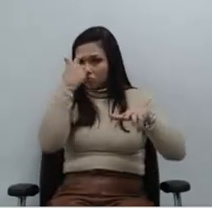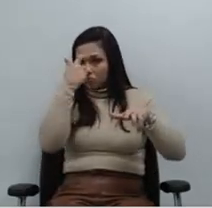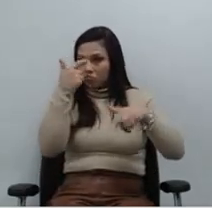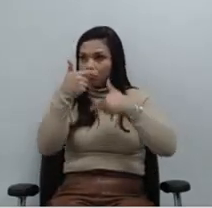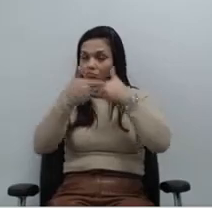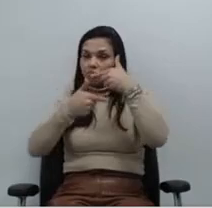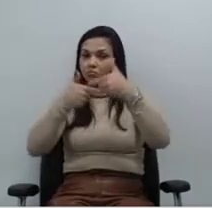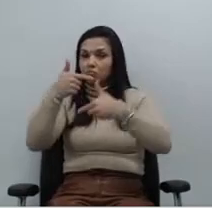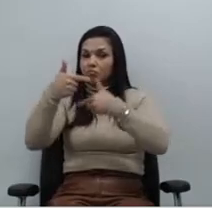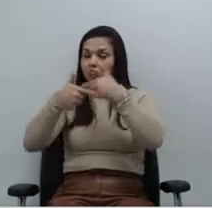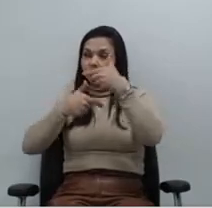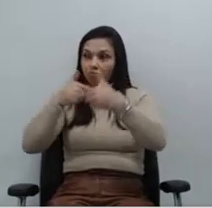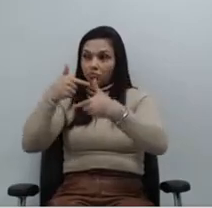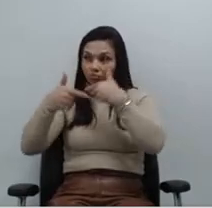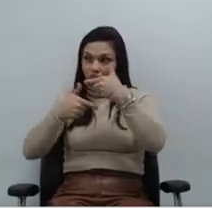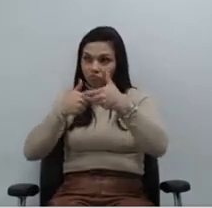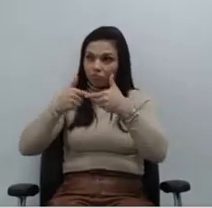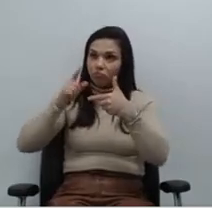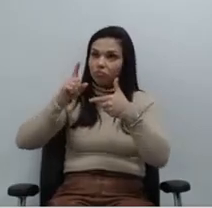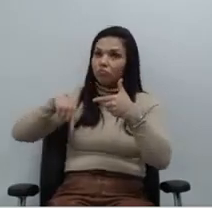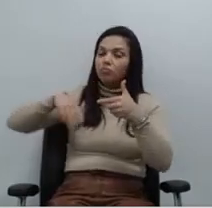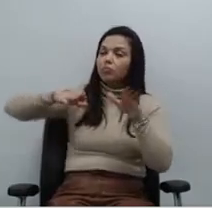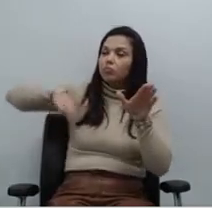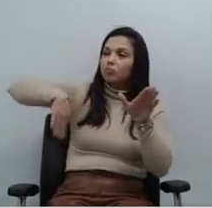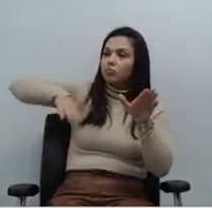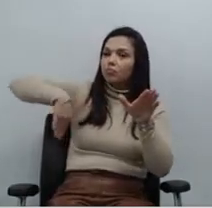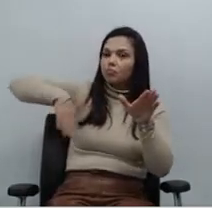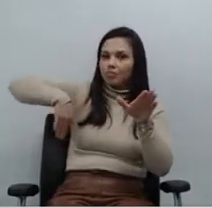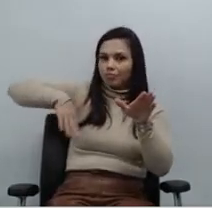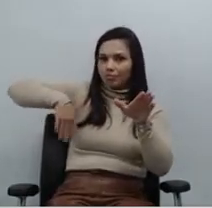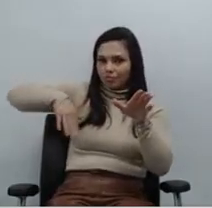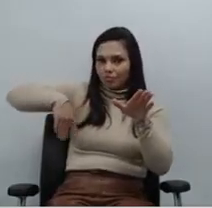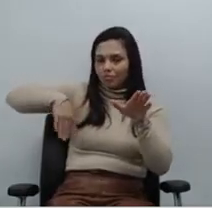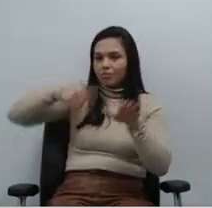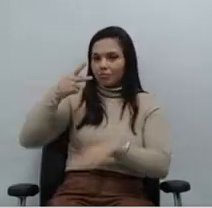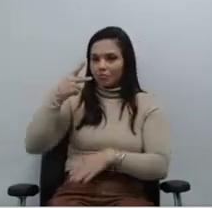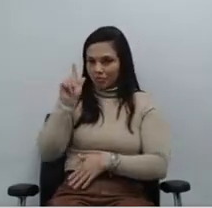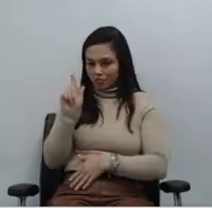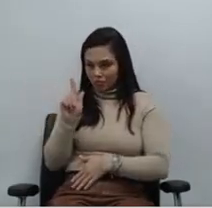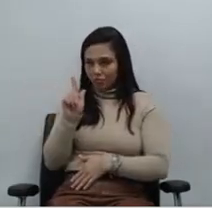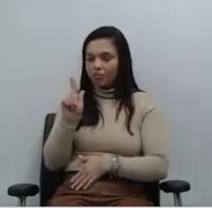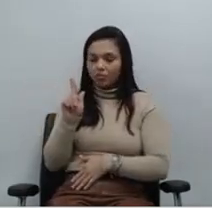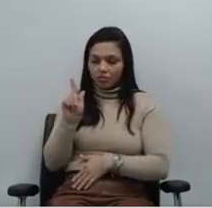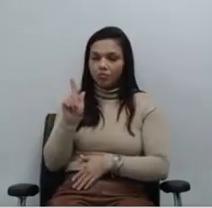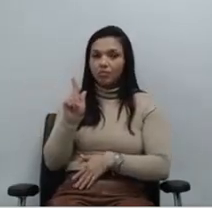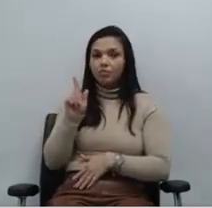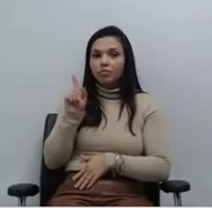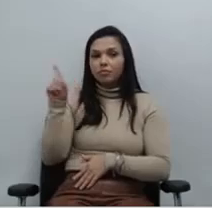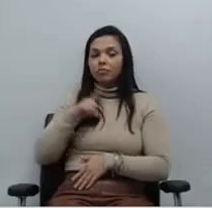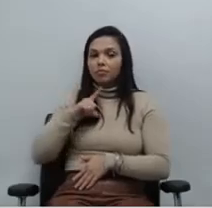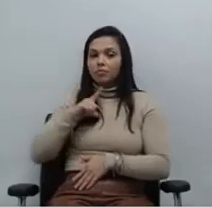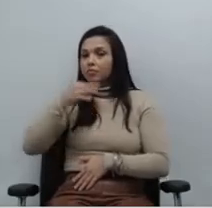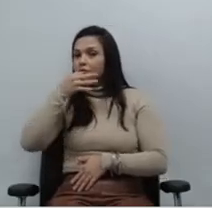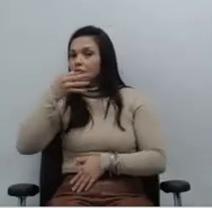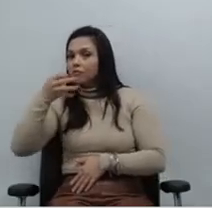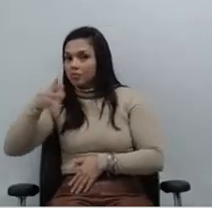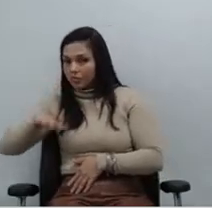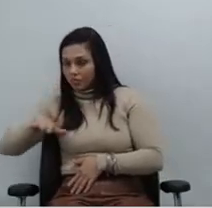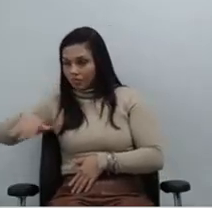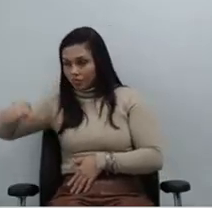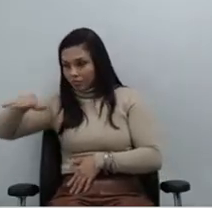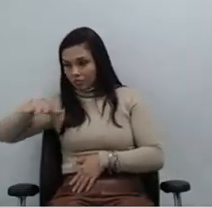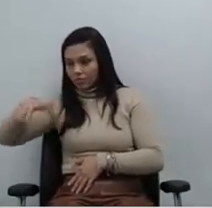prestado na unidade pré-grande. Temos as agentes lá na Regional Santos, que vão ter que cobrir esse